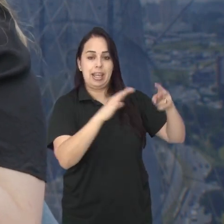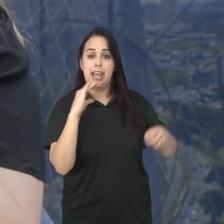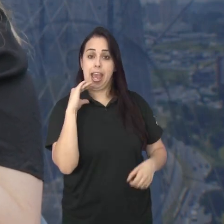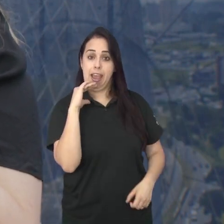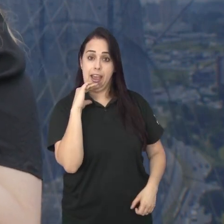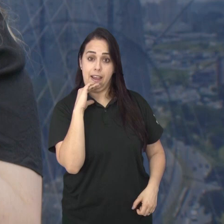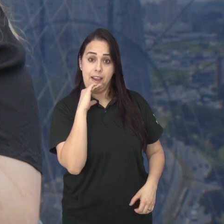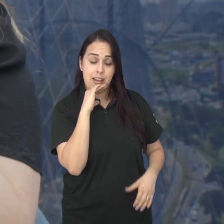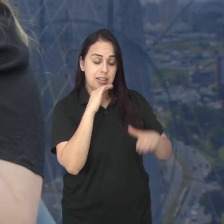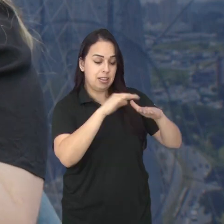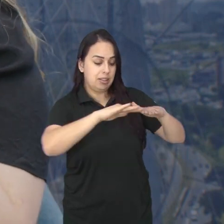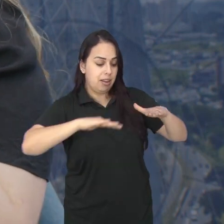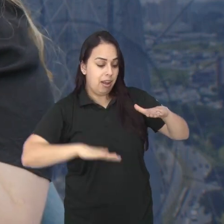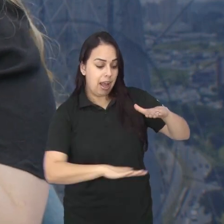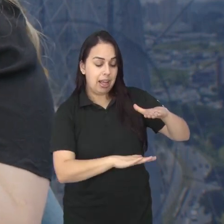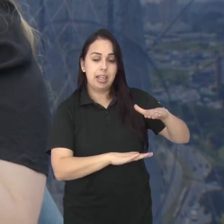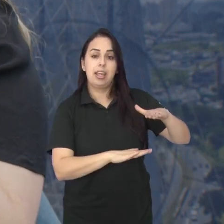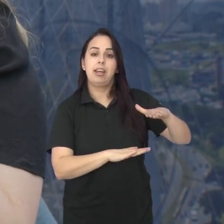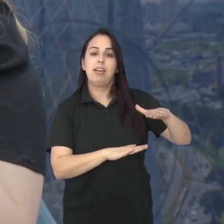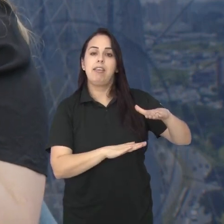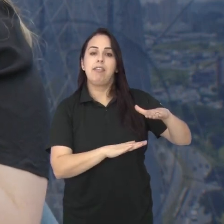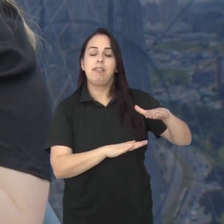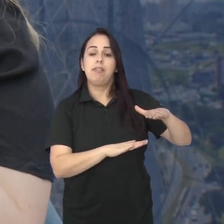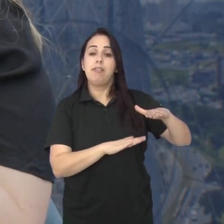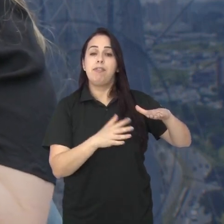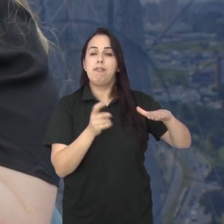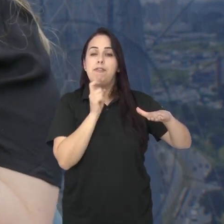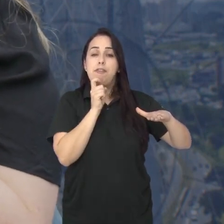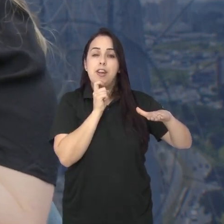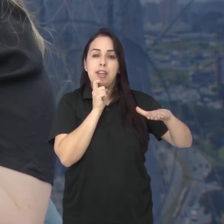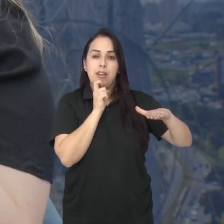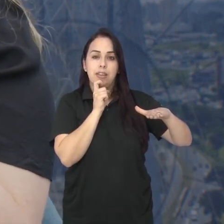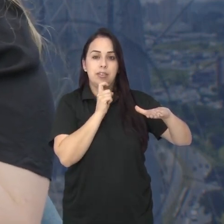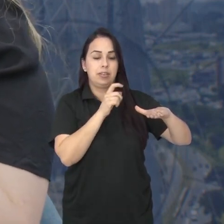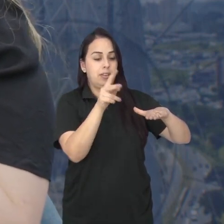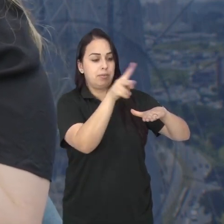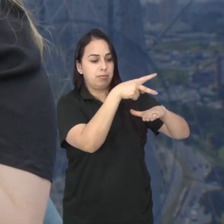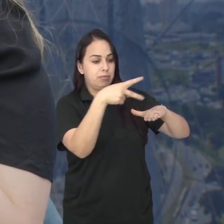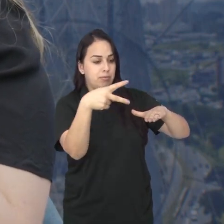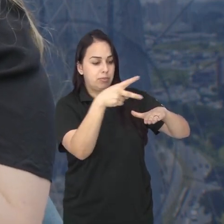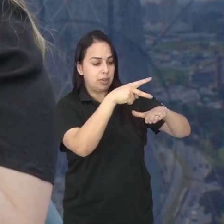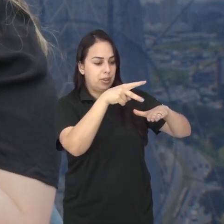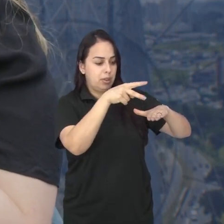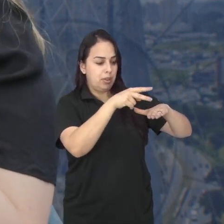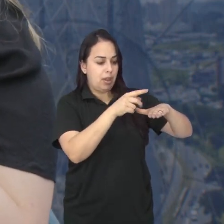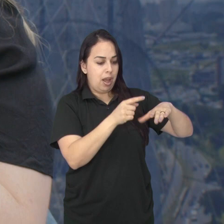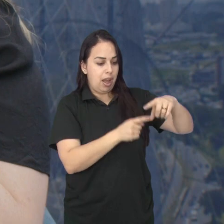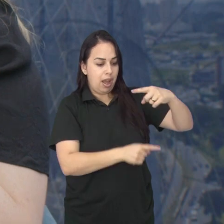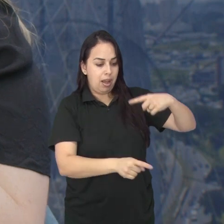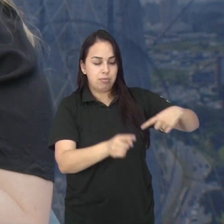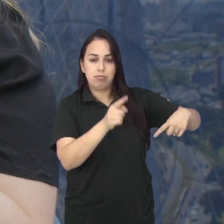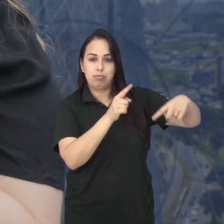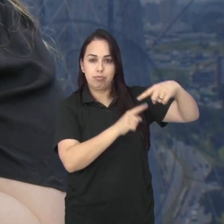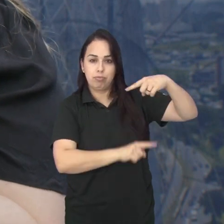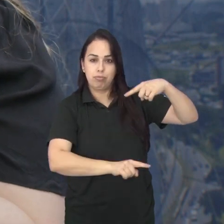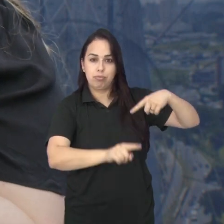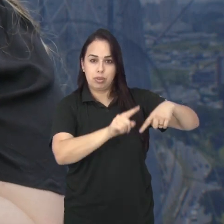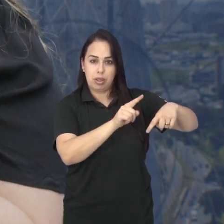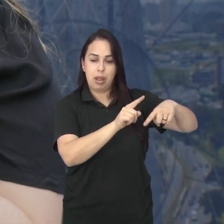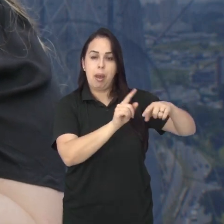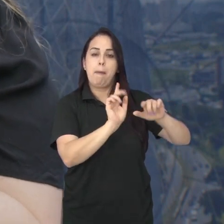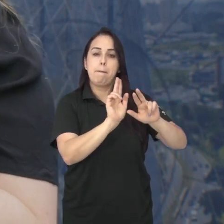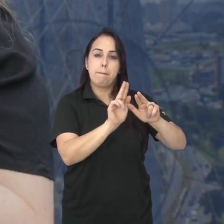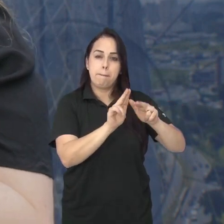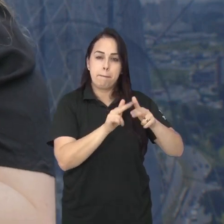superfície fica quente e o fundo fica frio. Então, o meu vento enfraquece, eu aqueço a minha costa